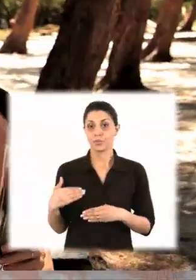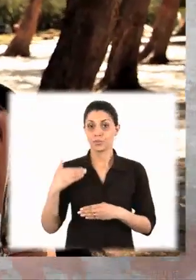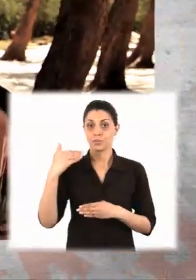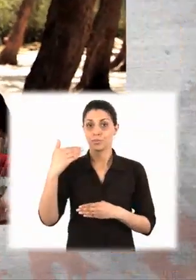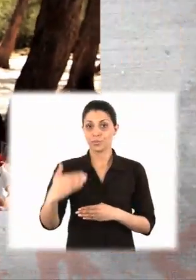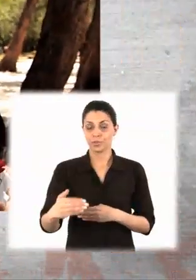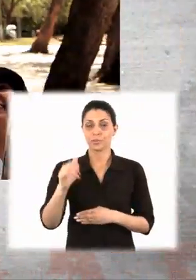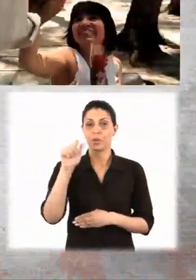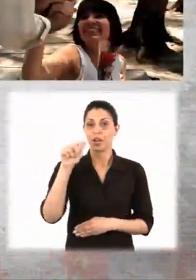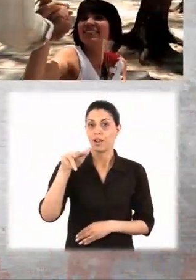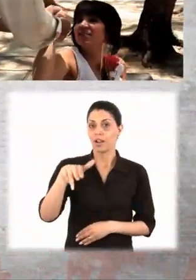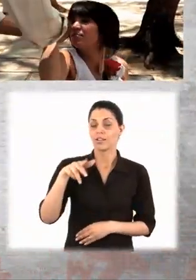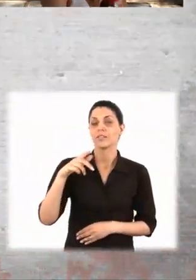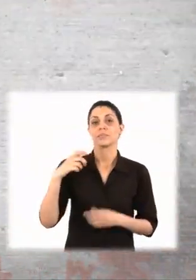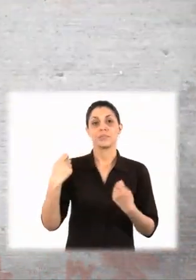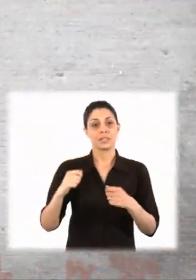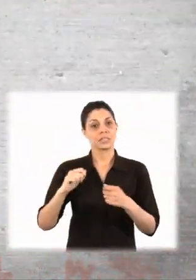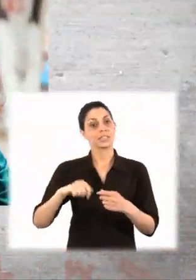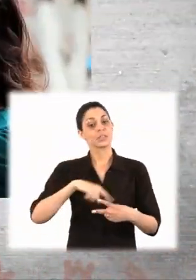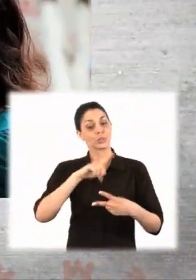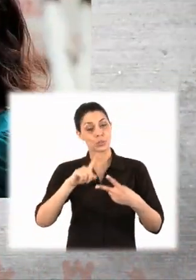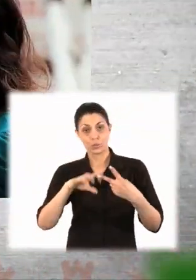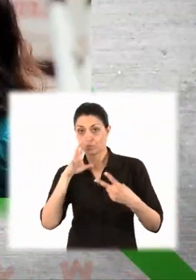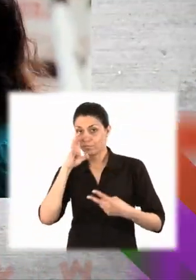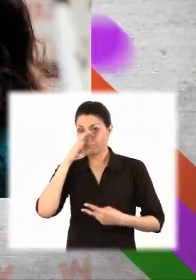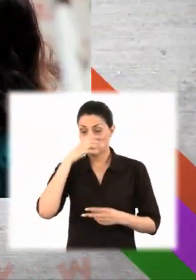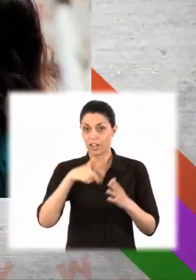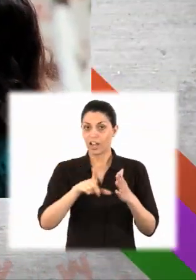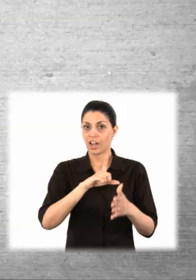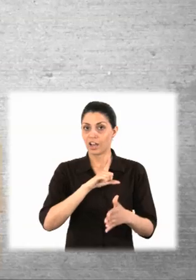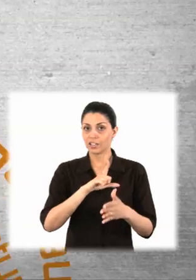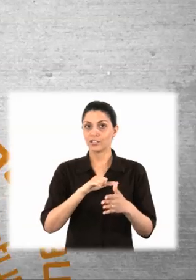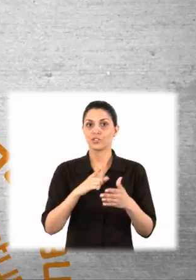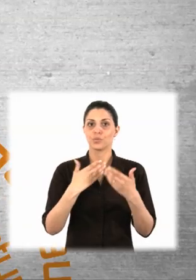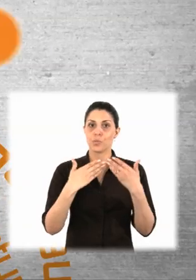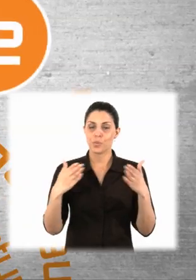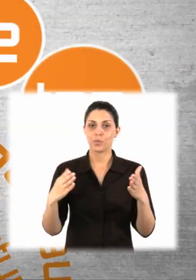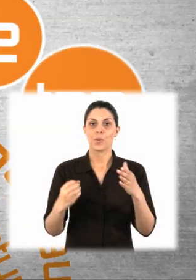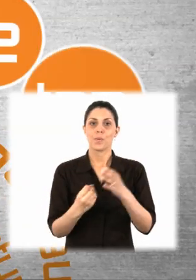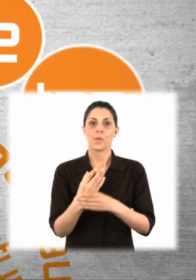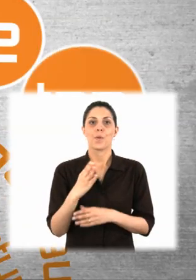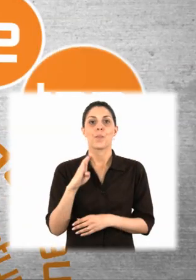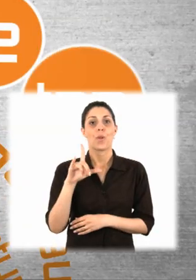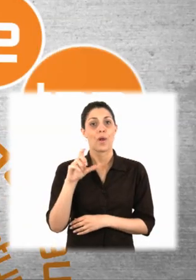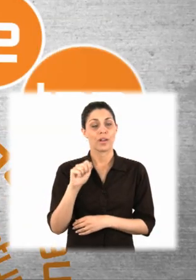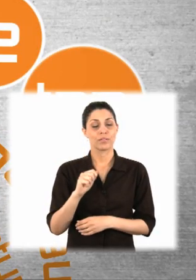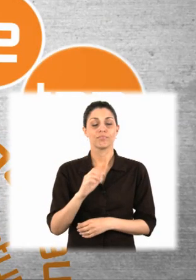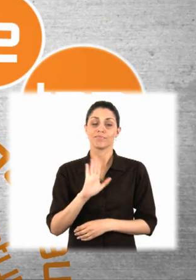No próximo bloco, o Alan vai ter que organizar uma história que está muito mal contada.